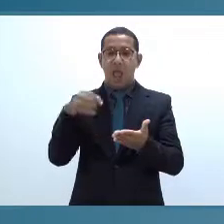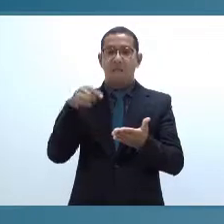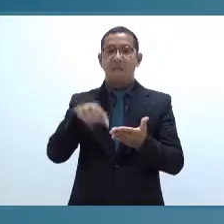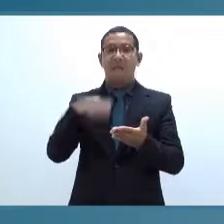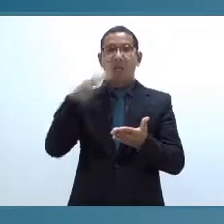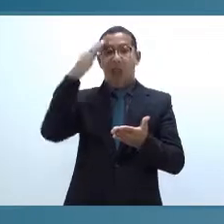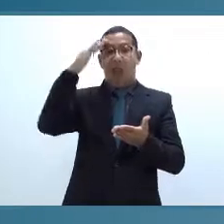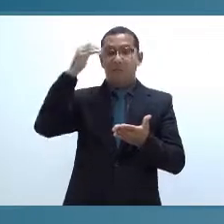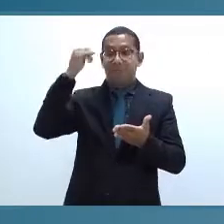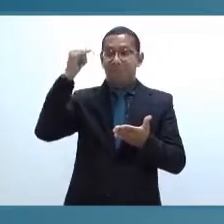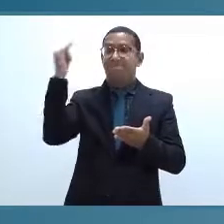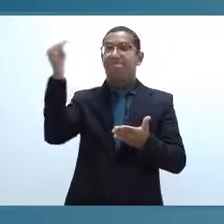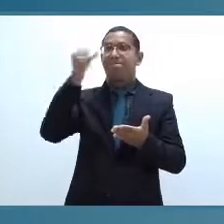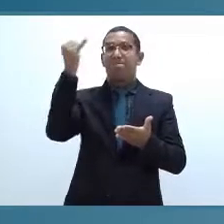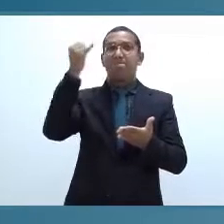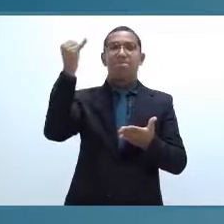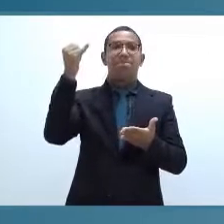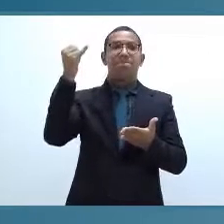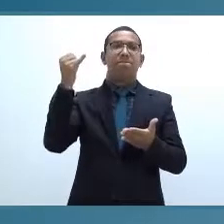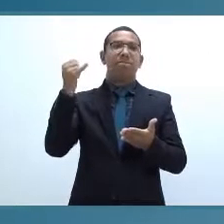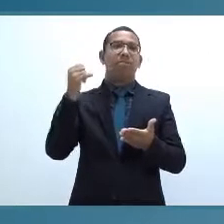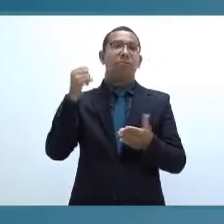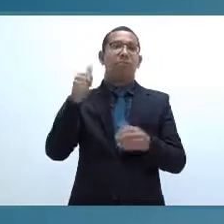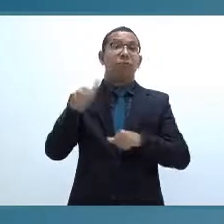mais exceção, é regra.